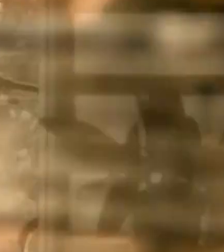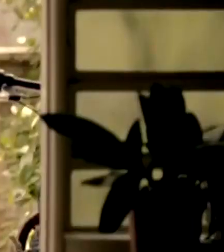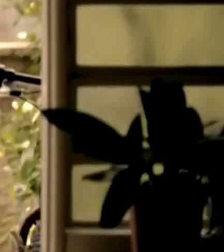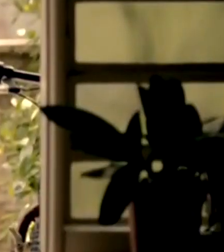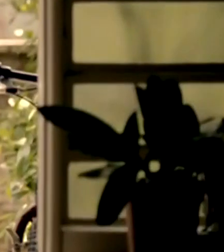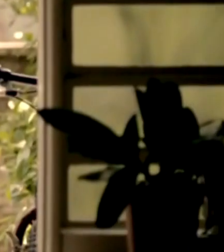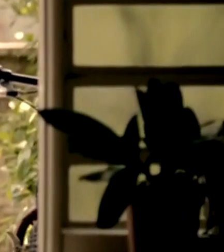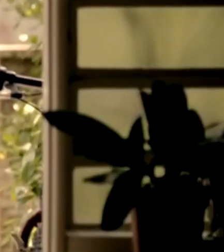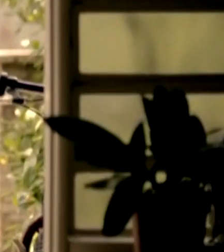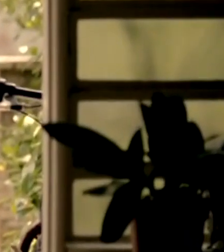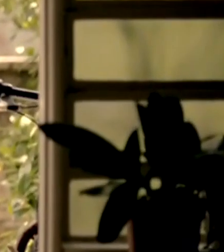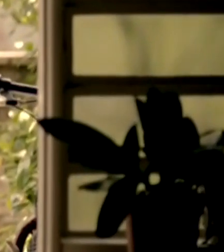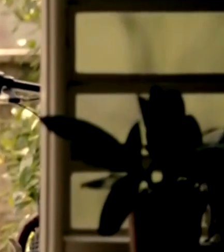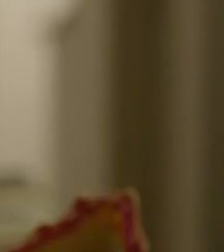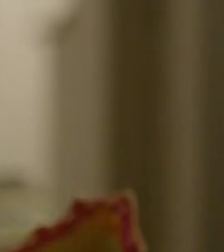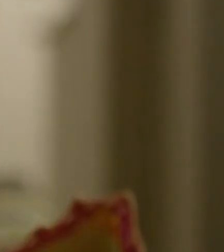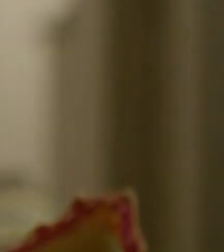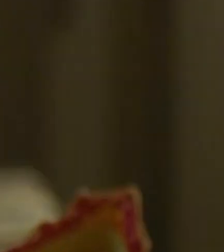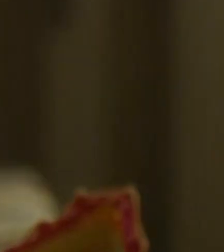Julinha, não esquece o protetor solar.